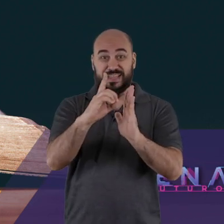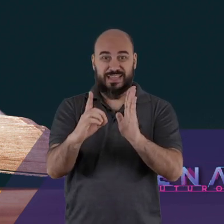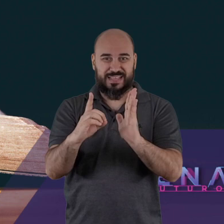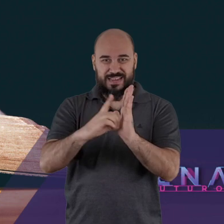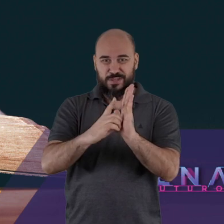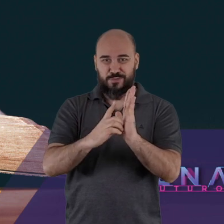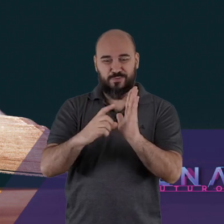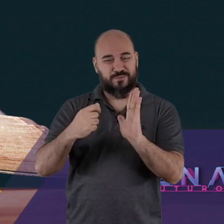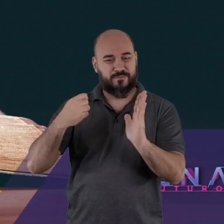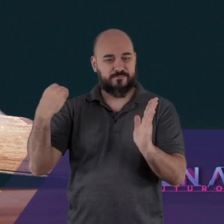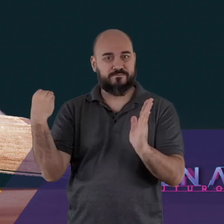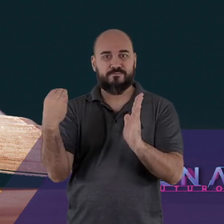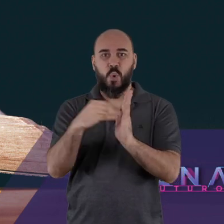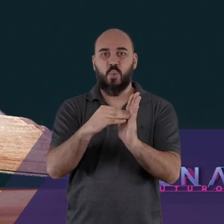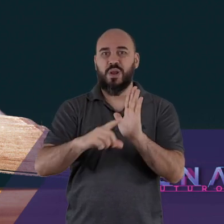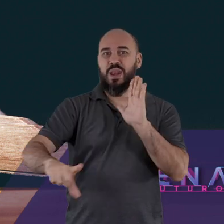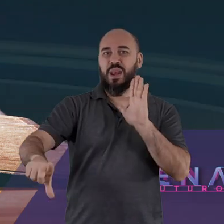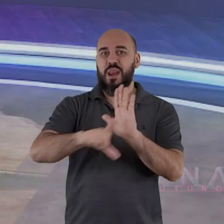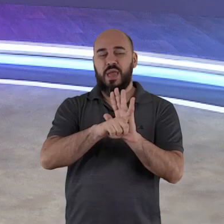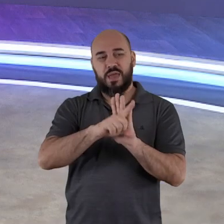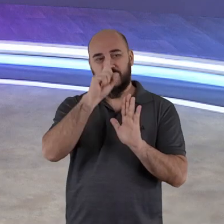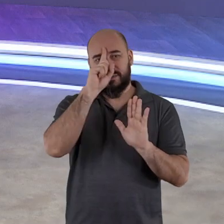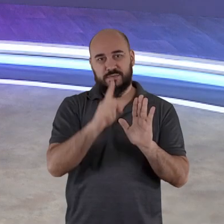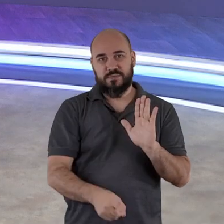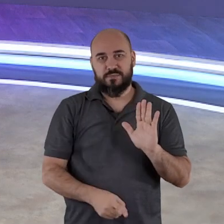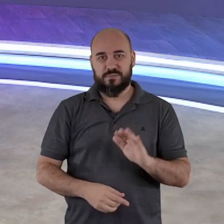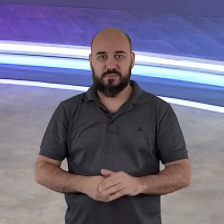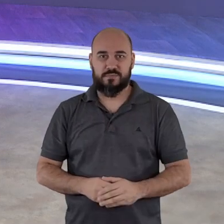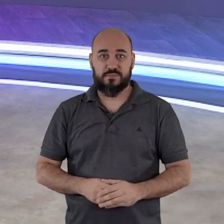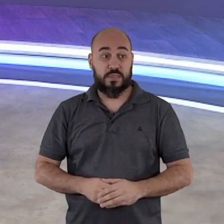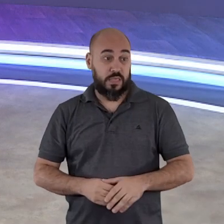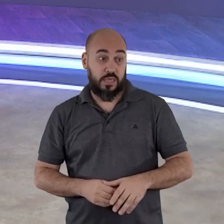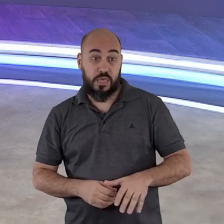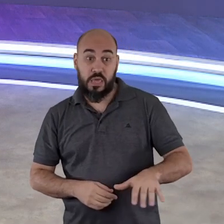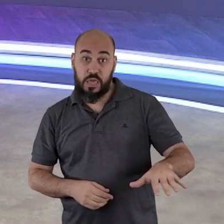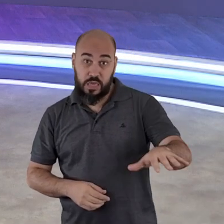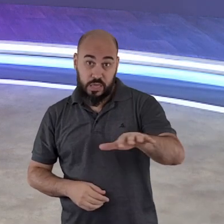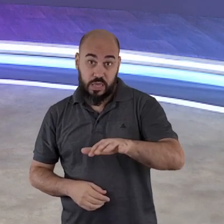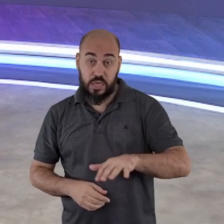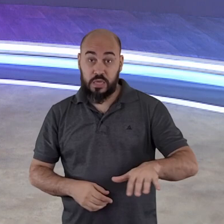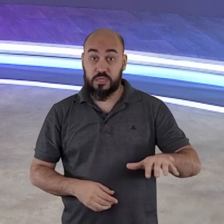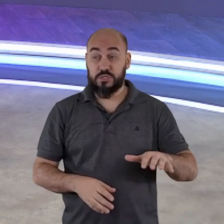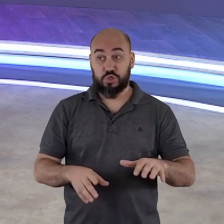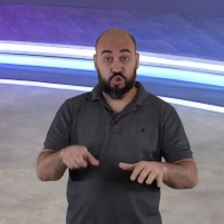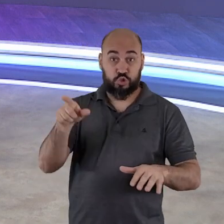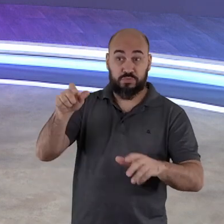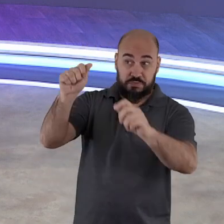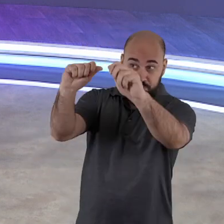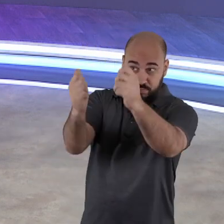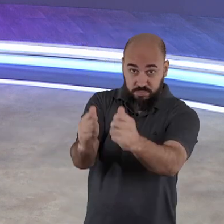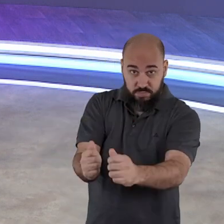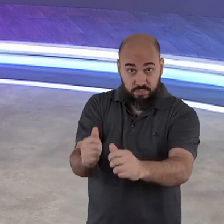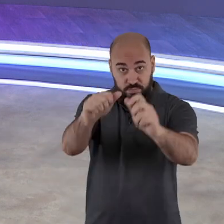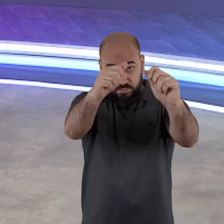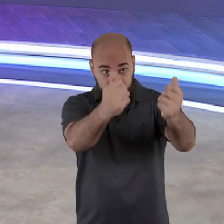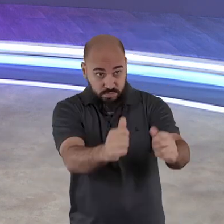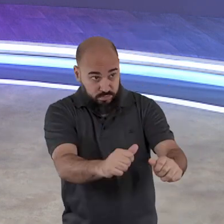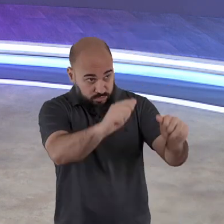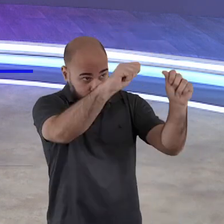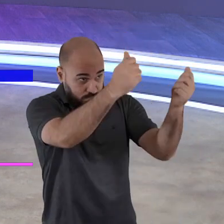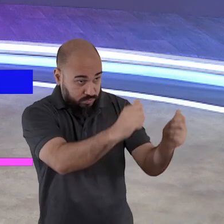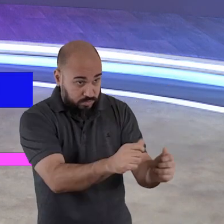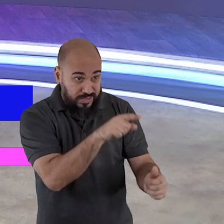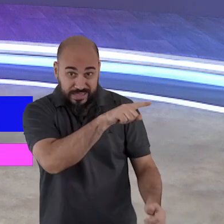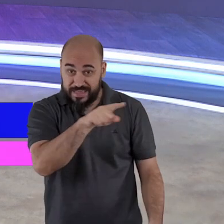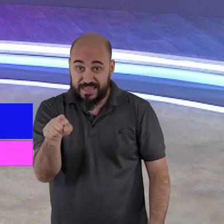pagãos adoravam no domingo, o dia do Deus Sol, e os cristãos adoravam no